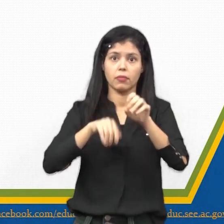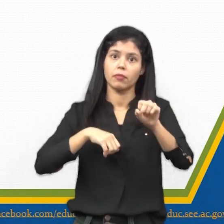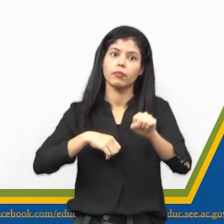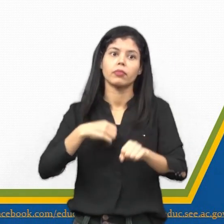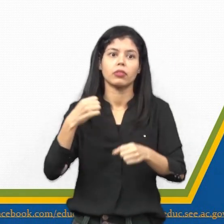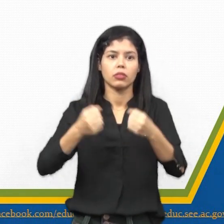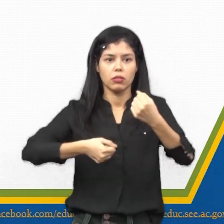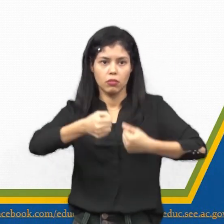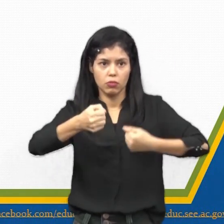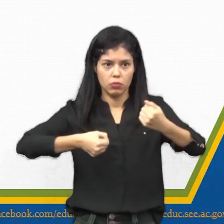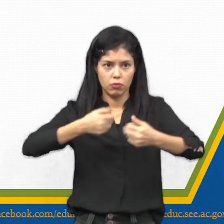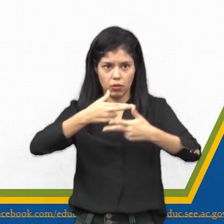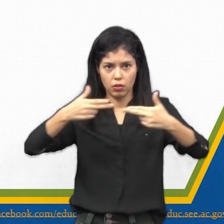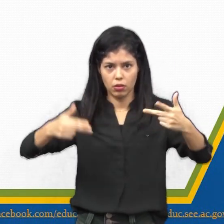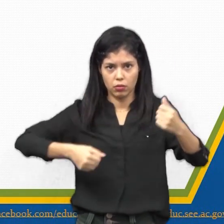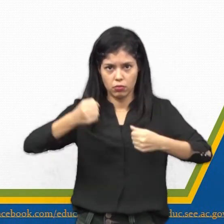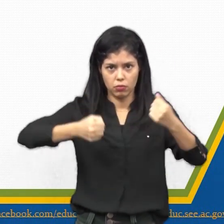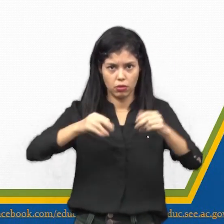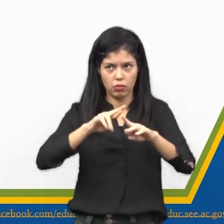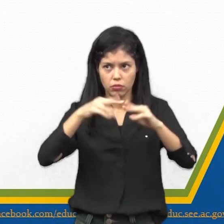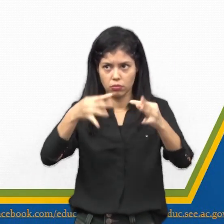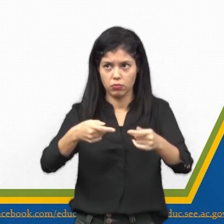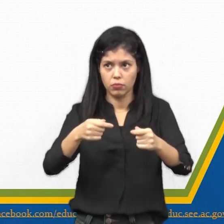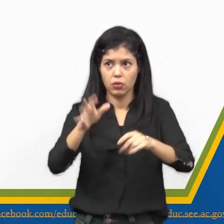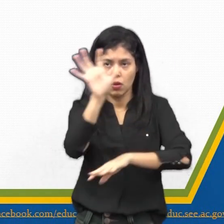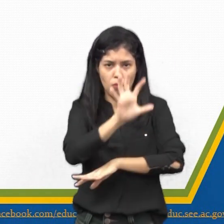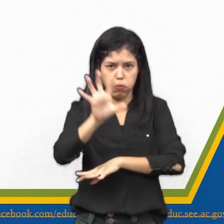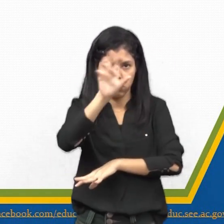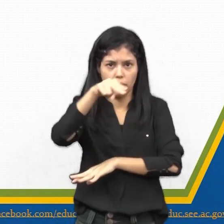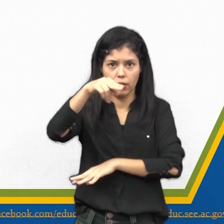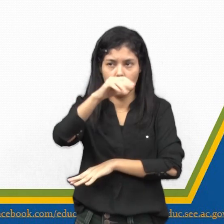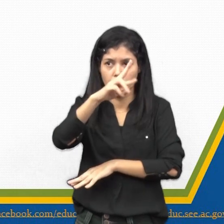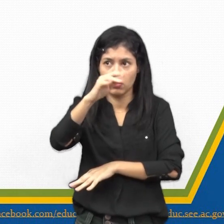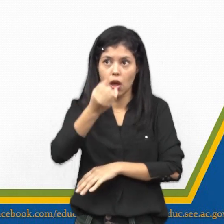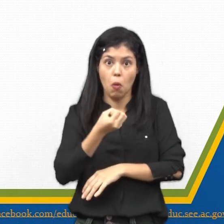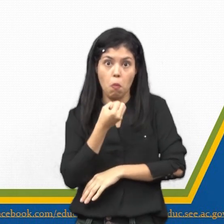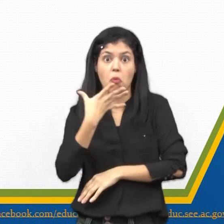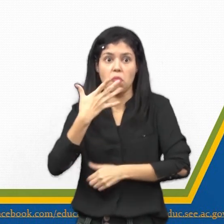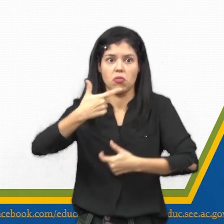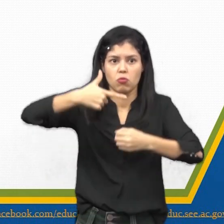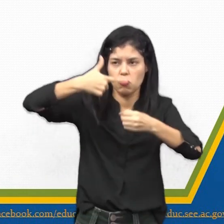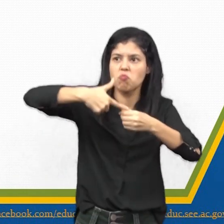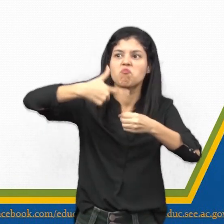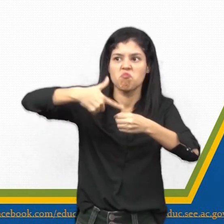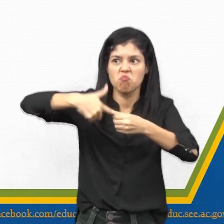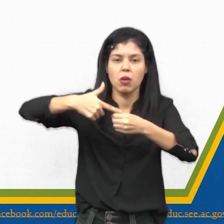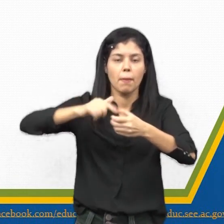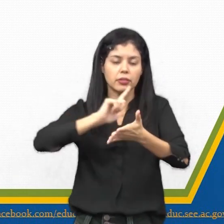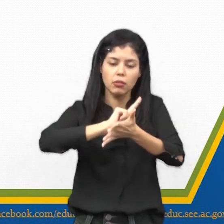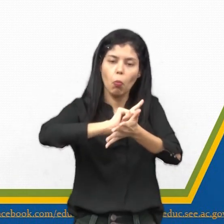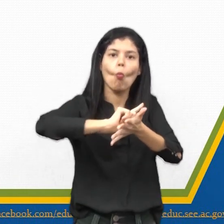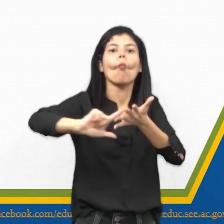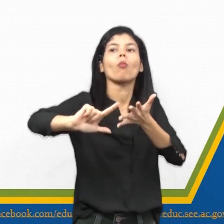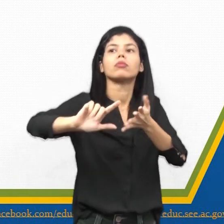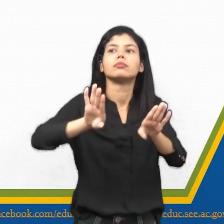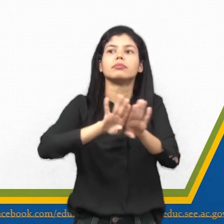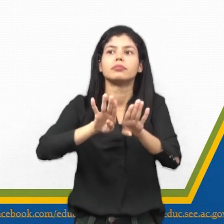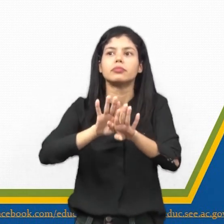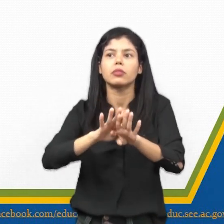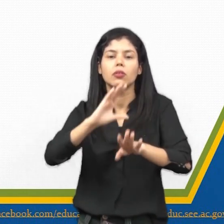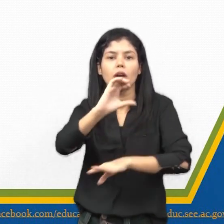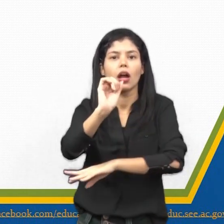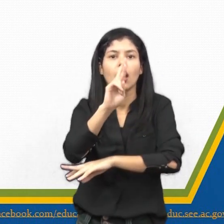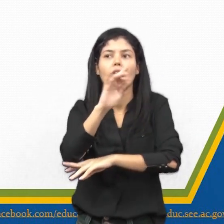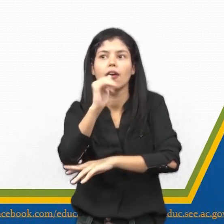transportes. O gás natural é um ótimo combustível e mais limpo que o carvão e o